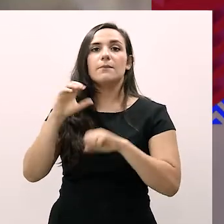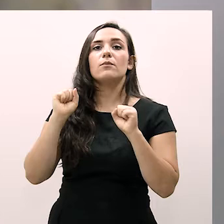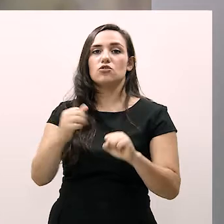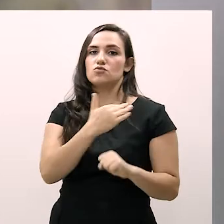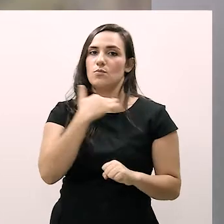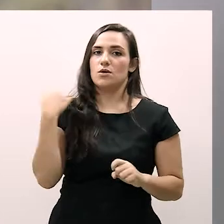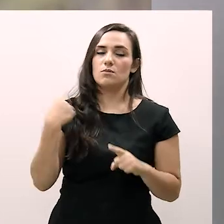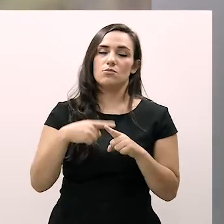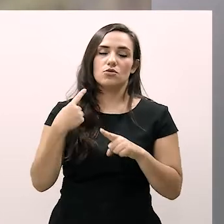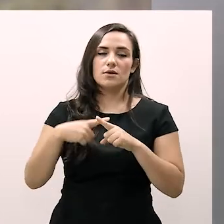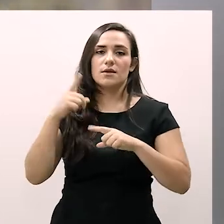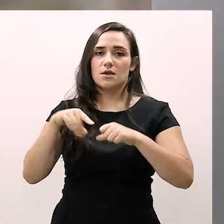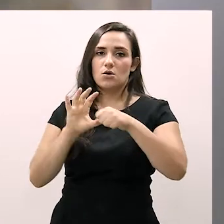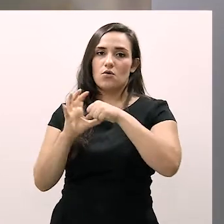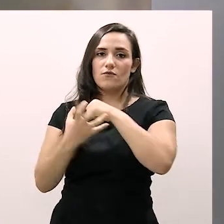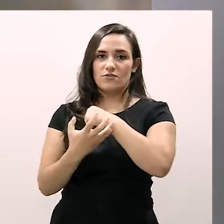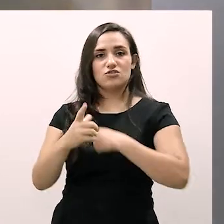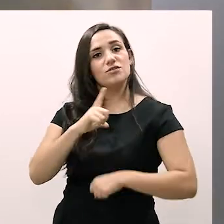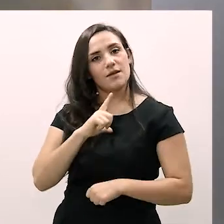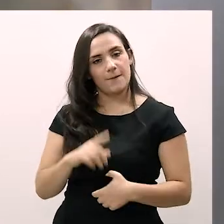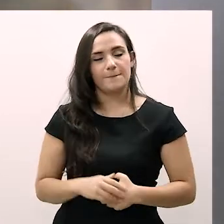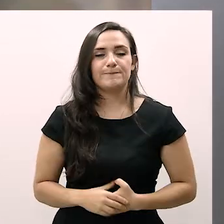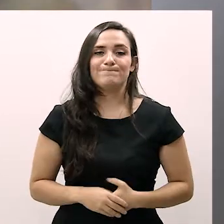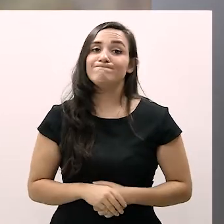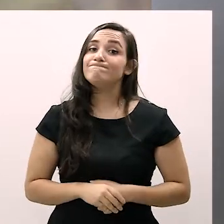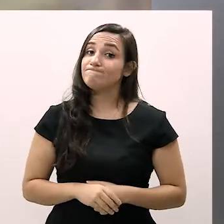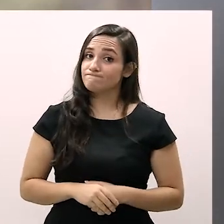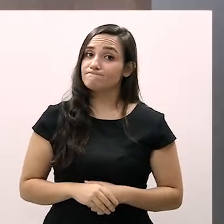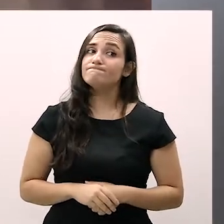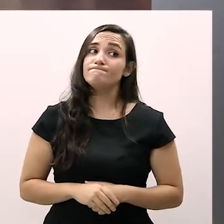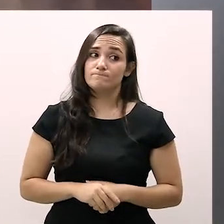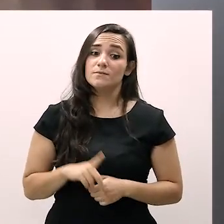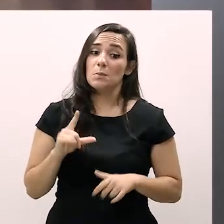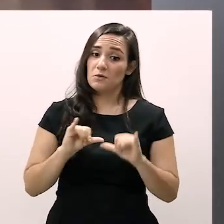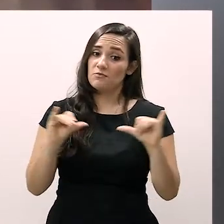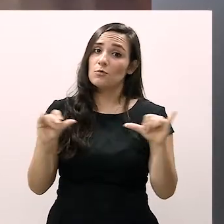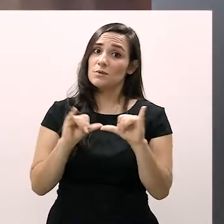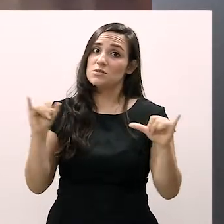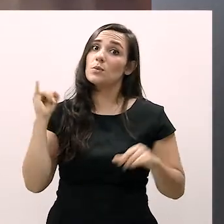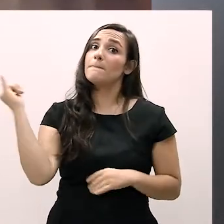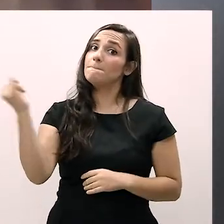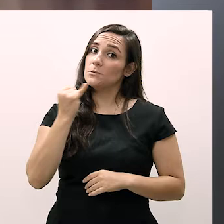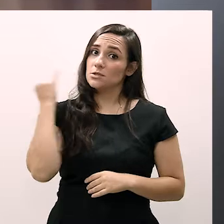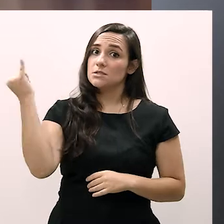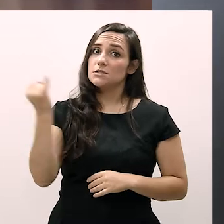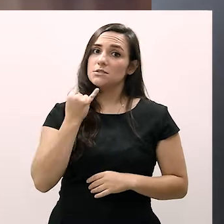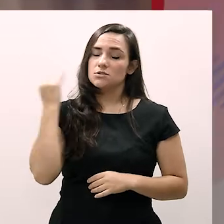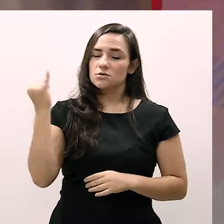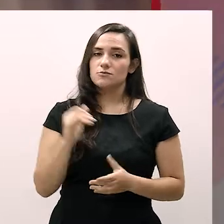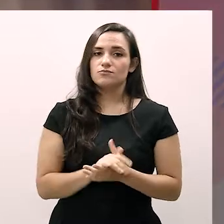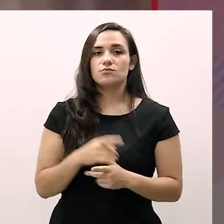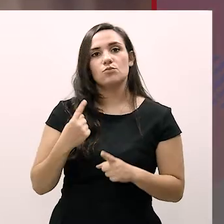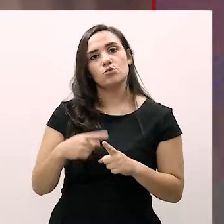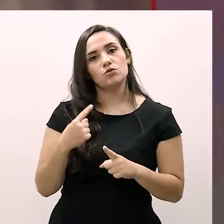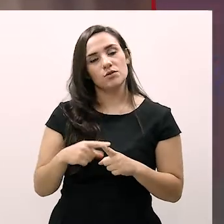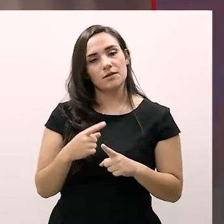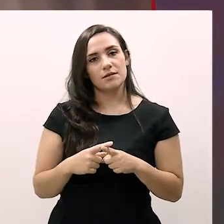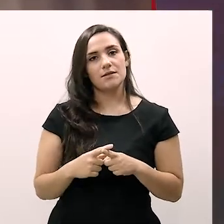Covid. Tá? Então, isso é um dado muito significativo. Ao mesmo tempo, tem um estudo